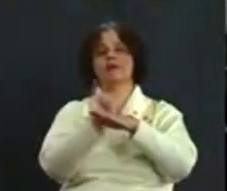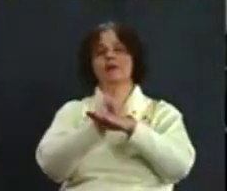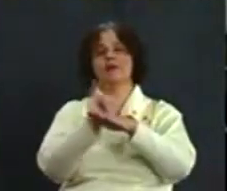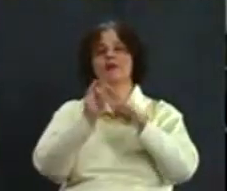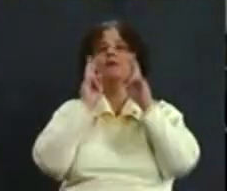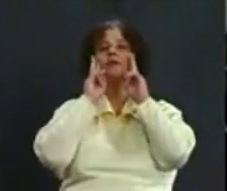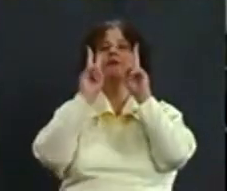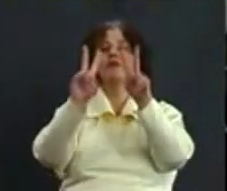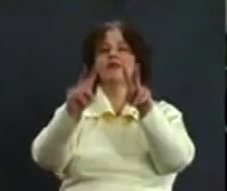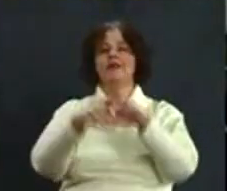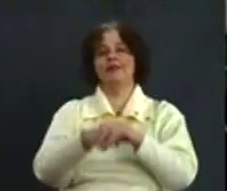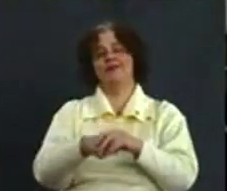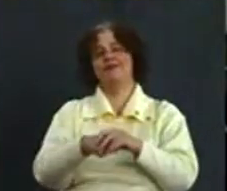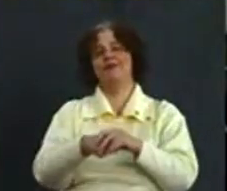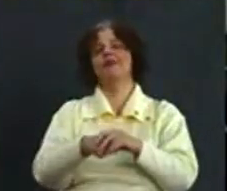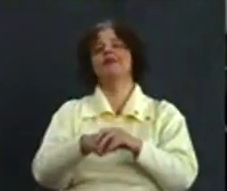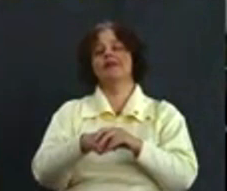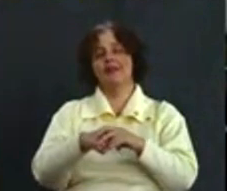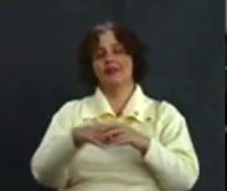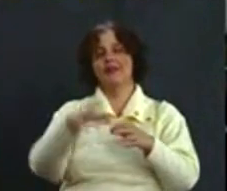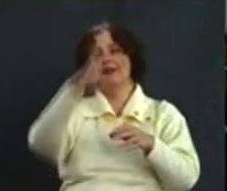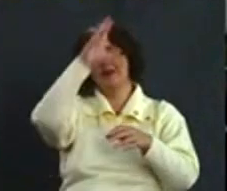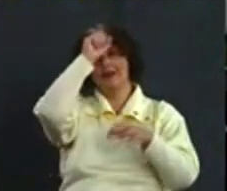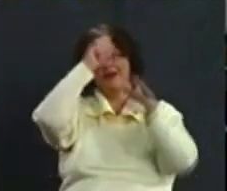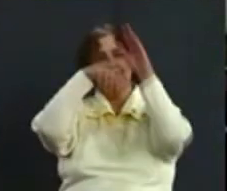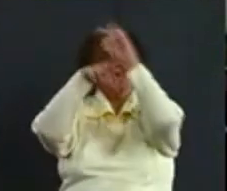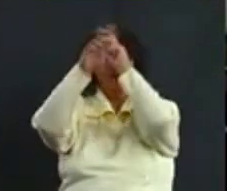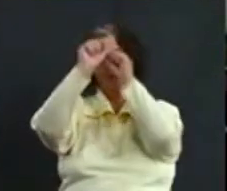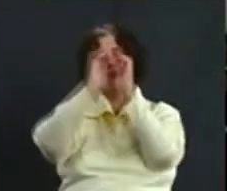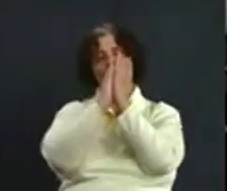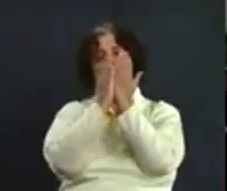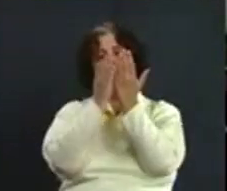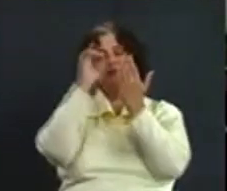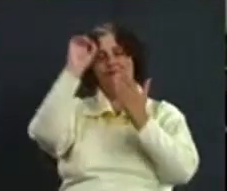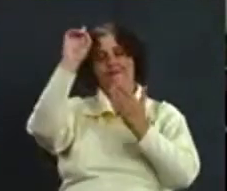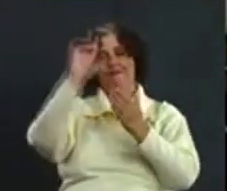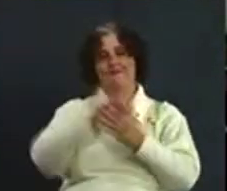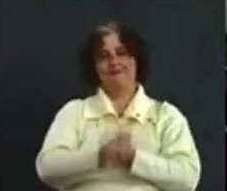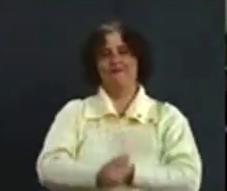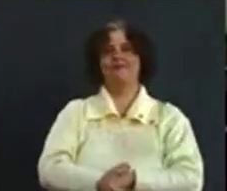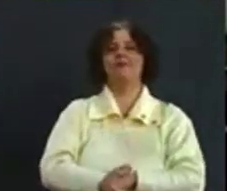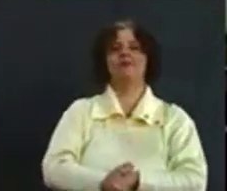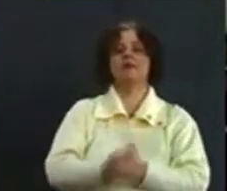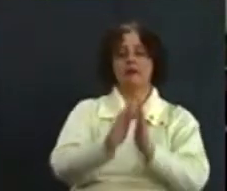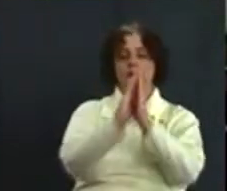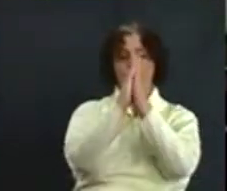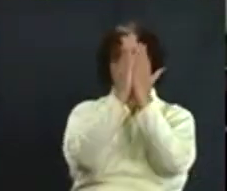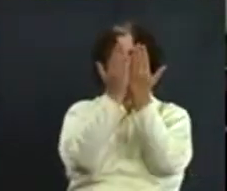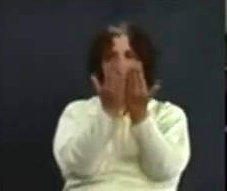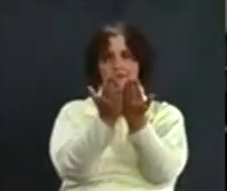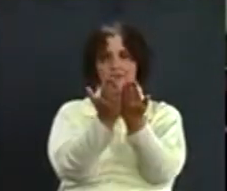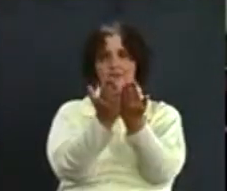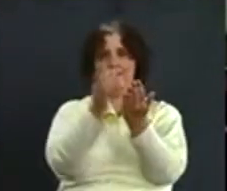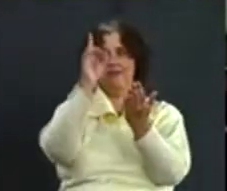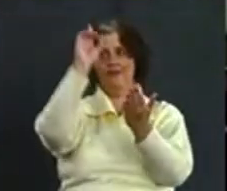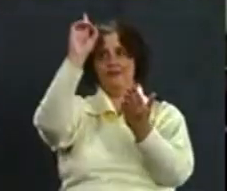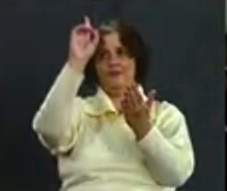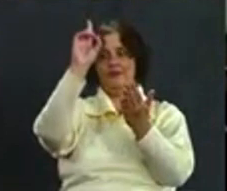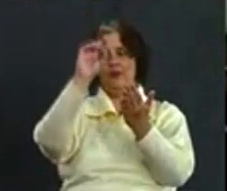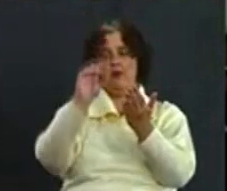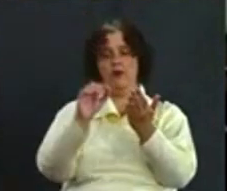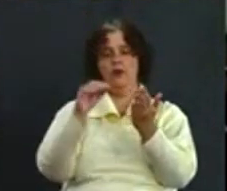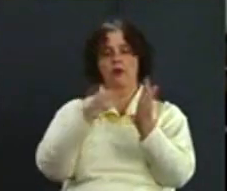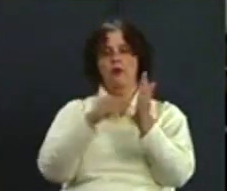edificados na palavra do Senhor. Eu quero convidar os irmãos para que abram as suas Bíblias no último